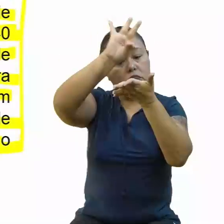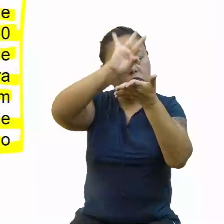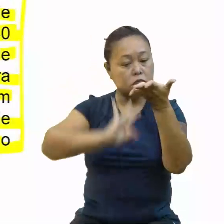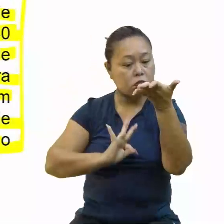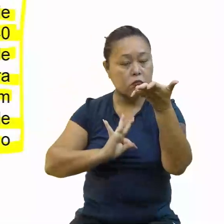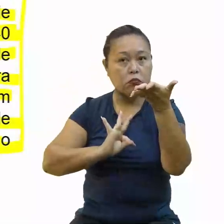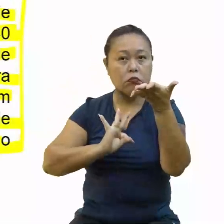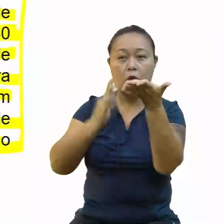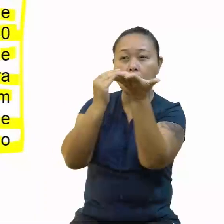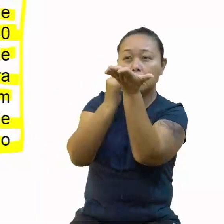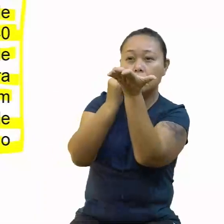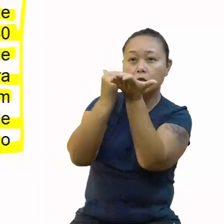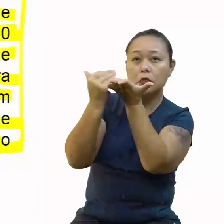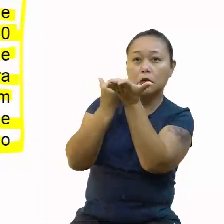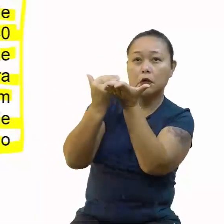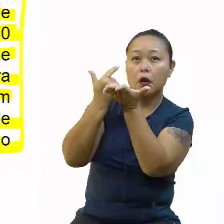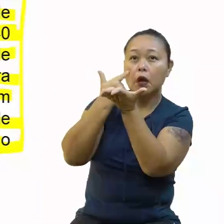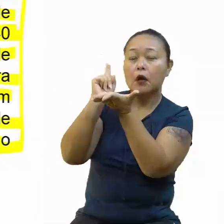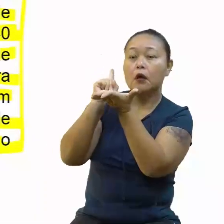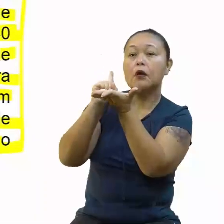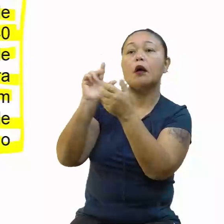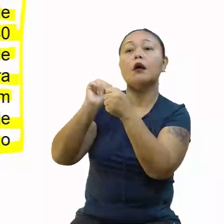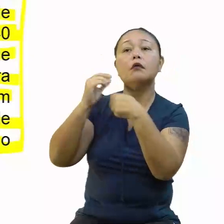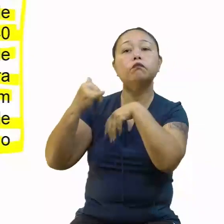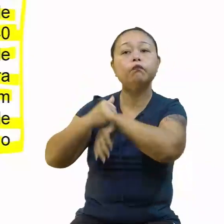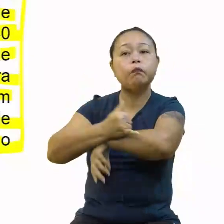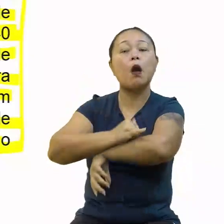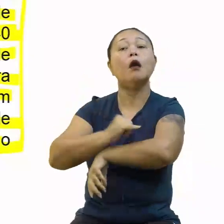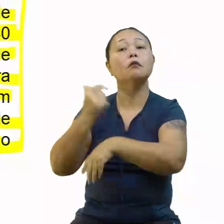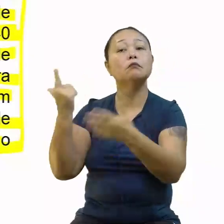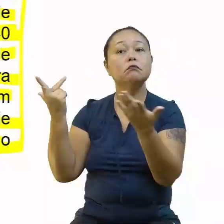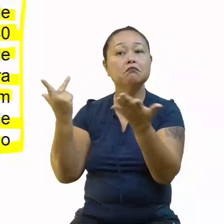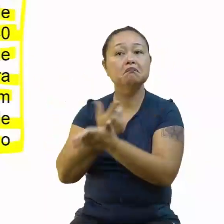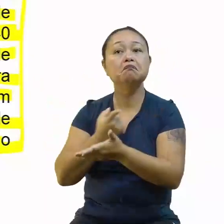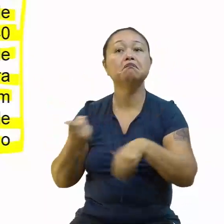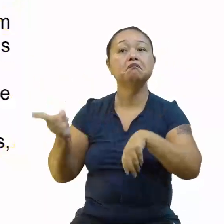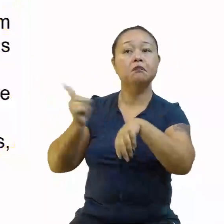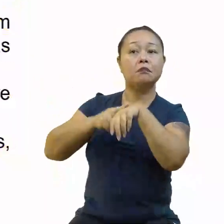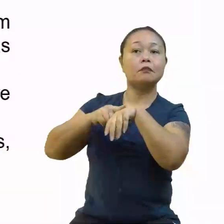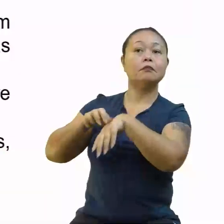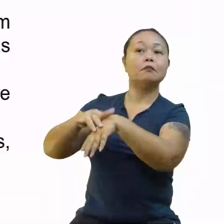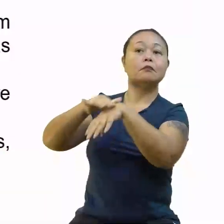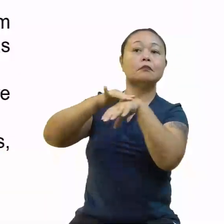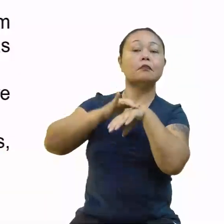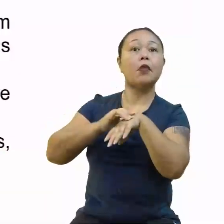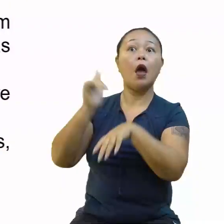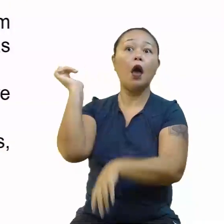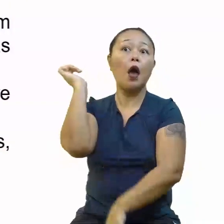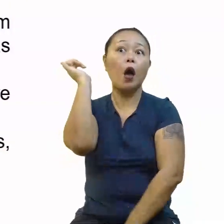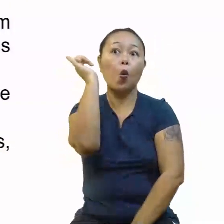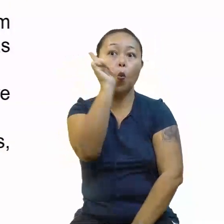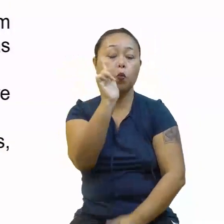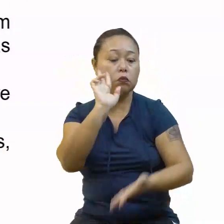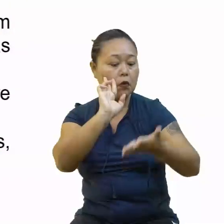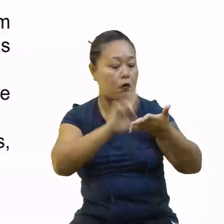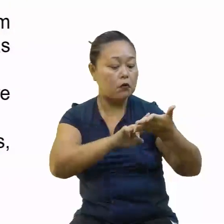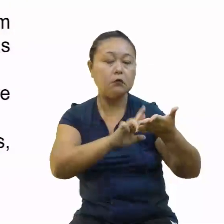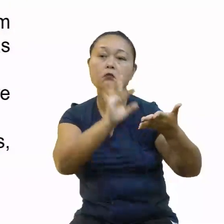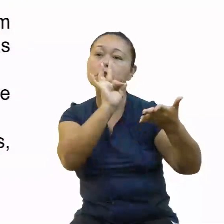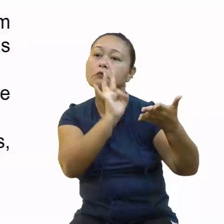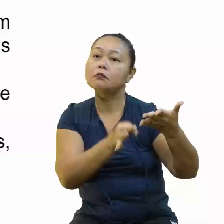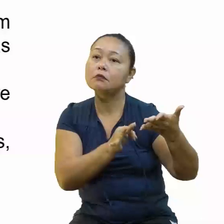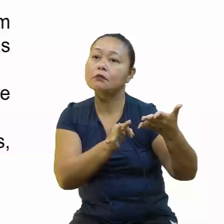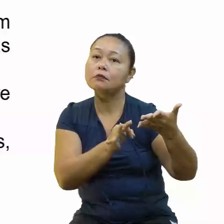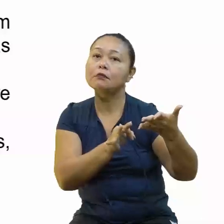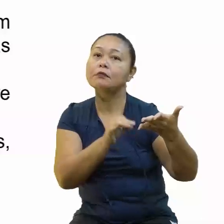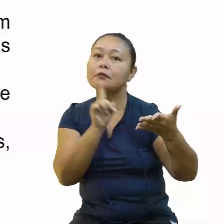no início, ó, eu já coloco que a obesidade causa doença. Então, eu já consigo achar a resposta correta aqui,